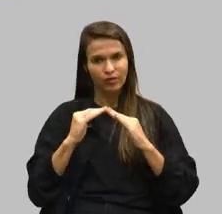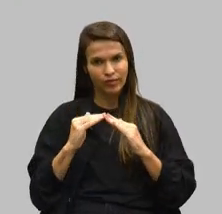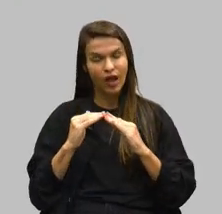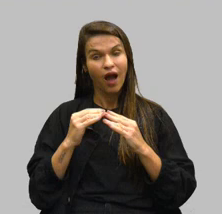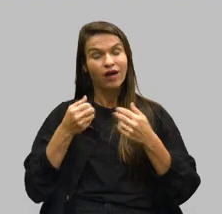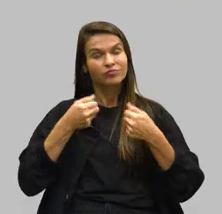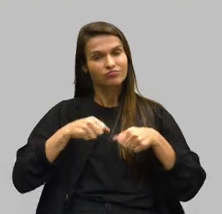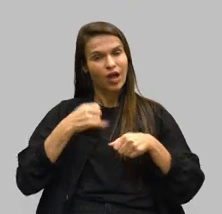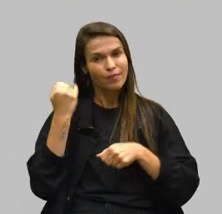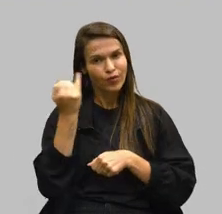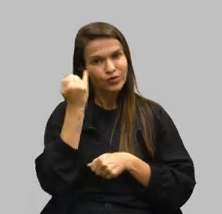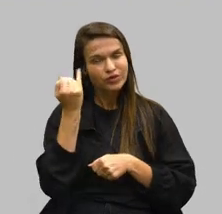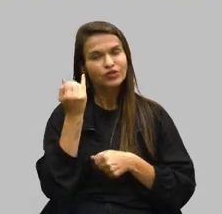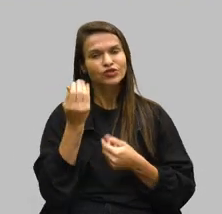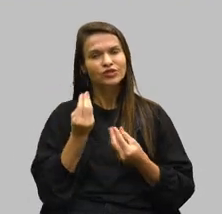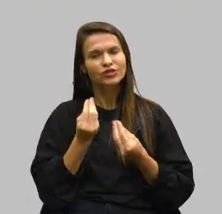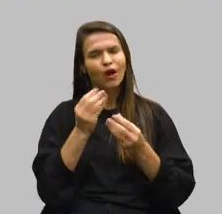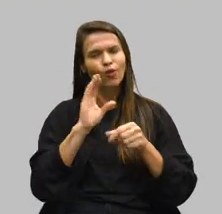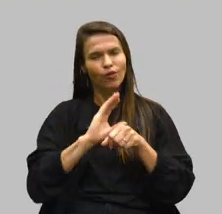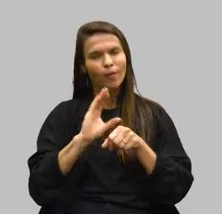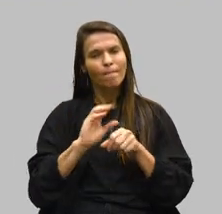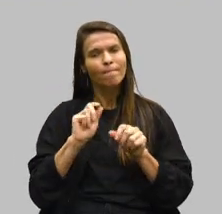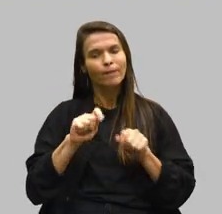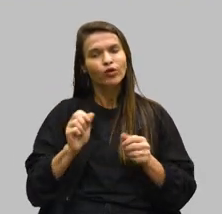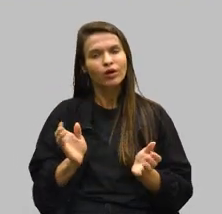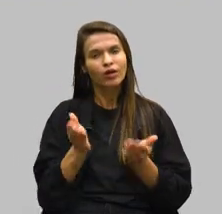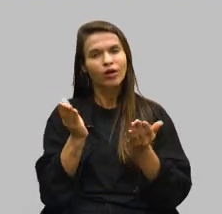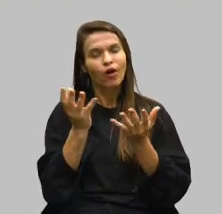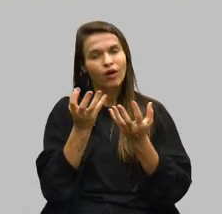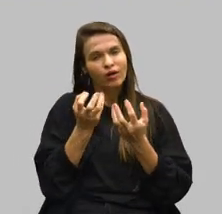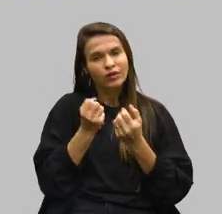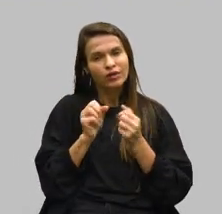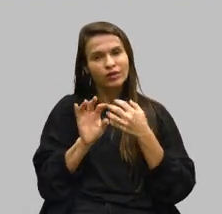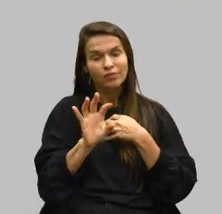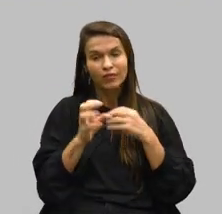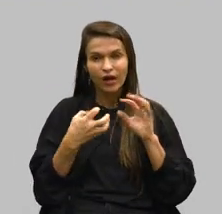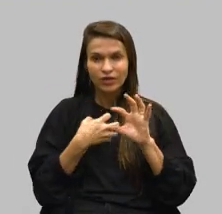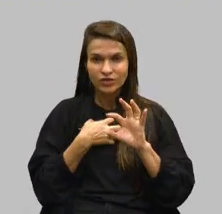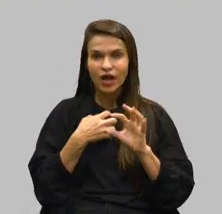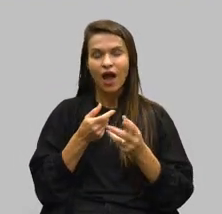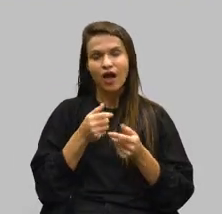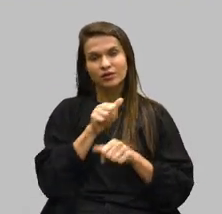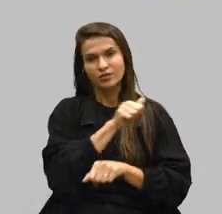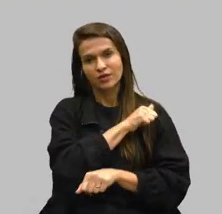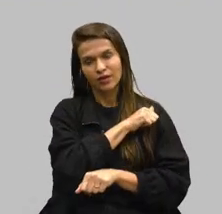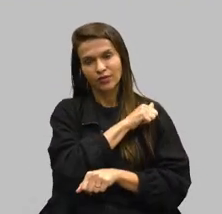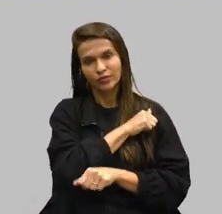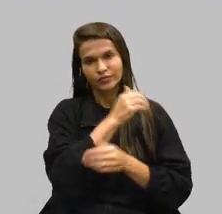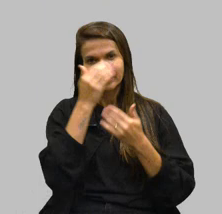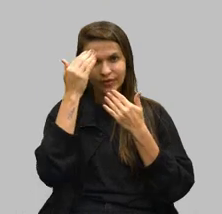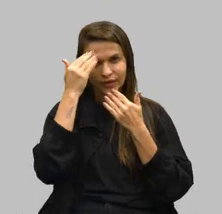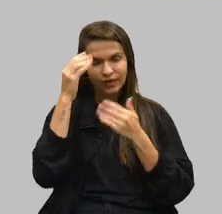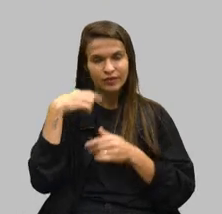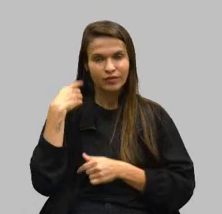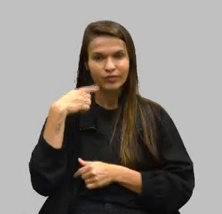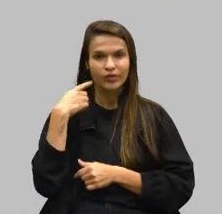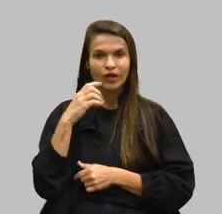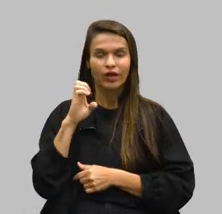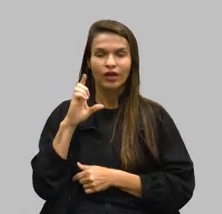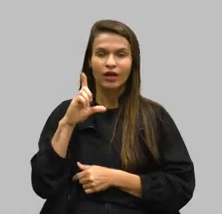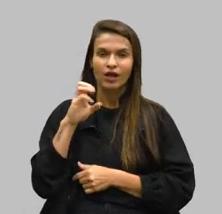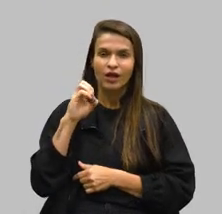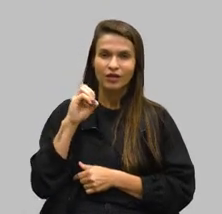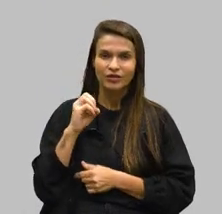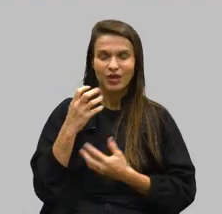necessidade da gente trazer um possa PR acolhimento e empatia a esses alunos muito obrigado viu deput Cândido